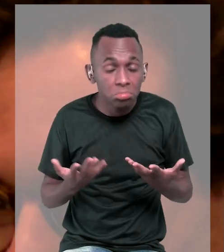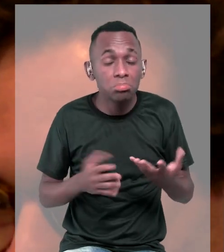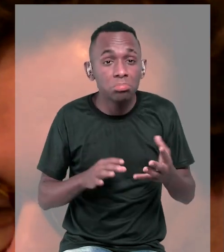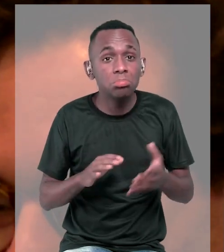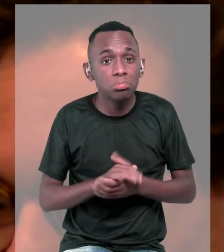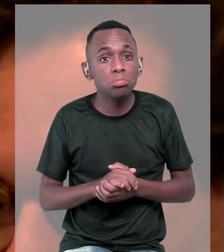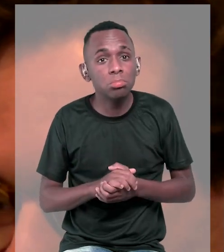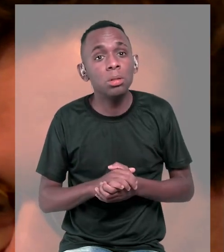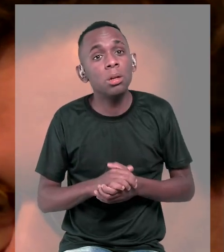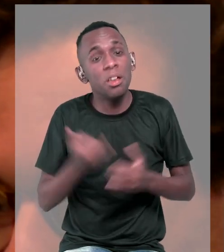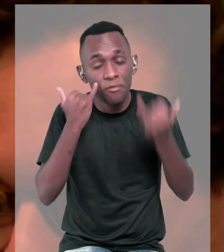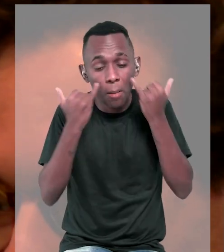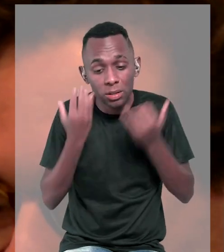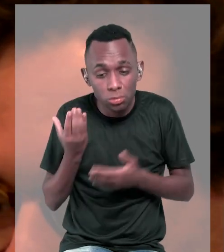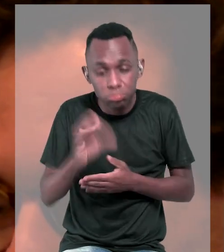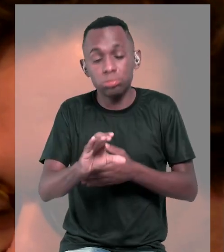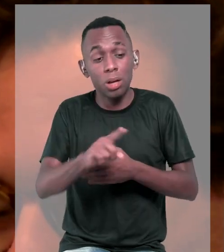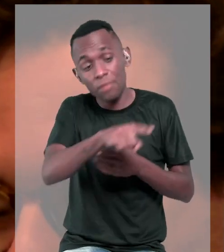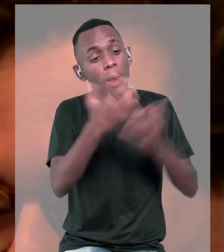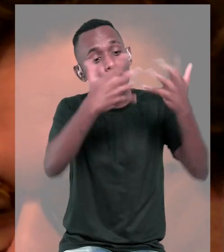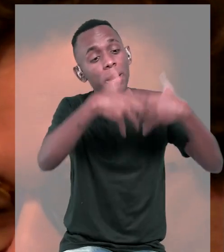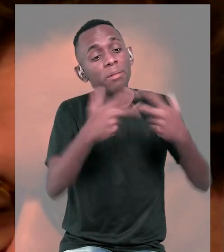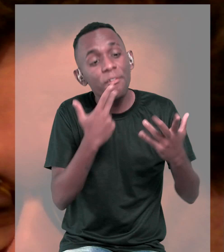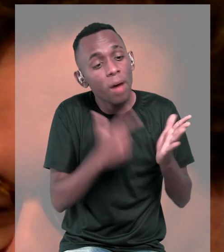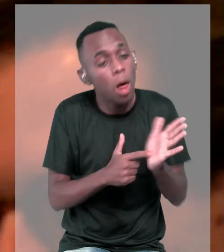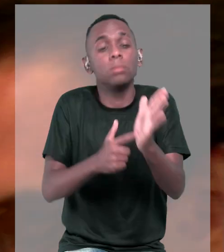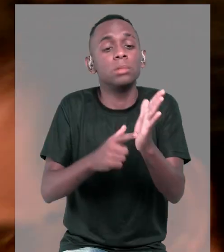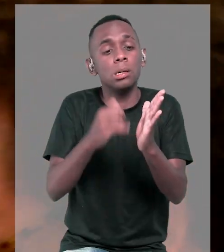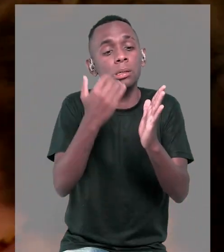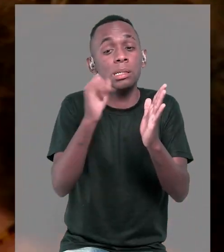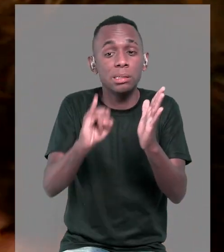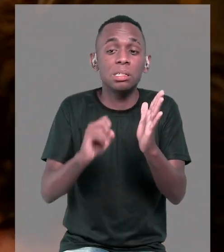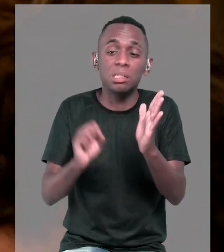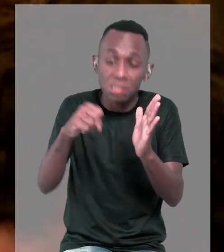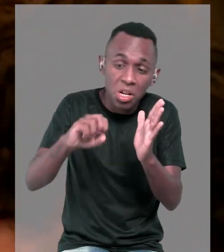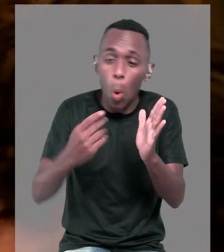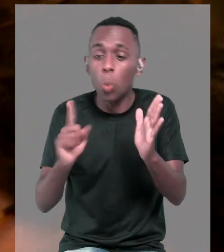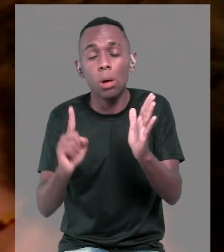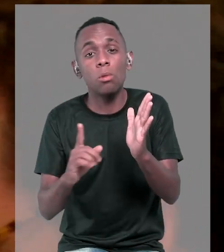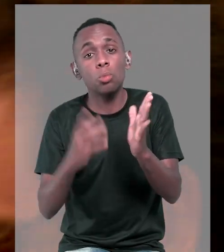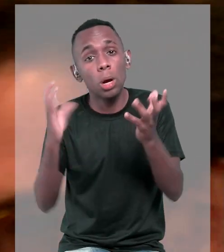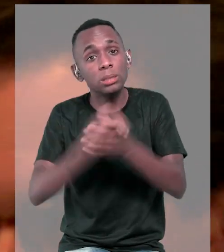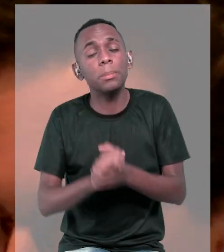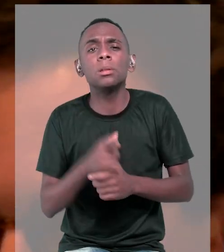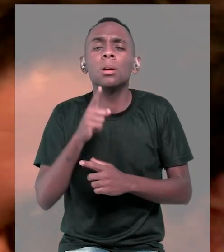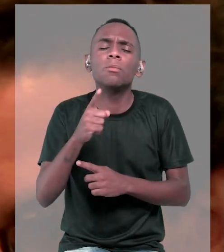ele vai dizer probabilisticamente se é sim ou não. Eu gostaria que o senhor comentasse sobre isso, por